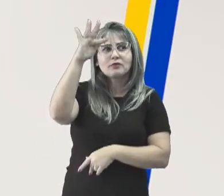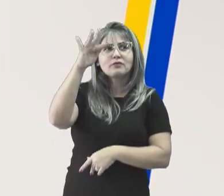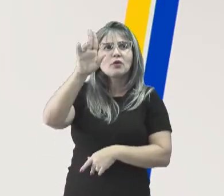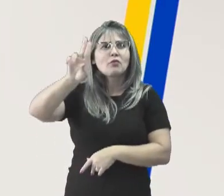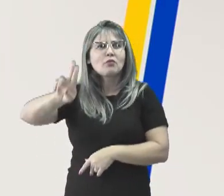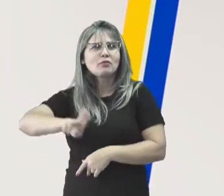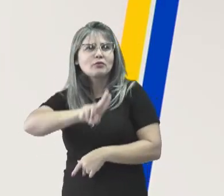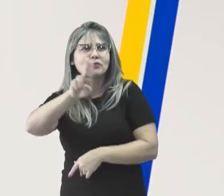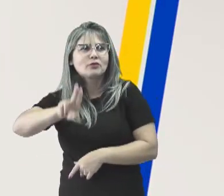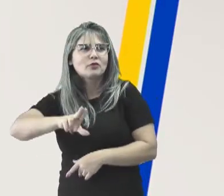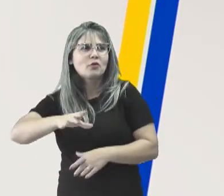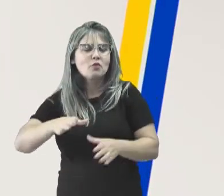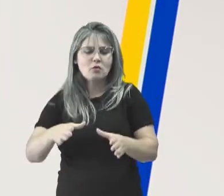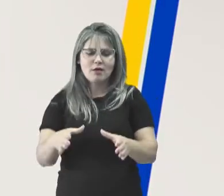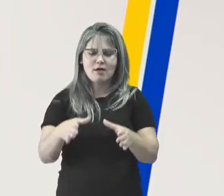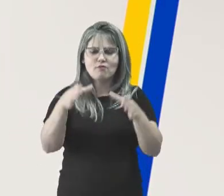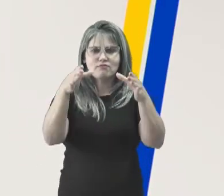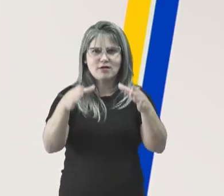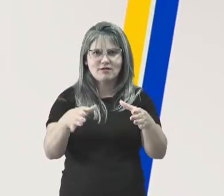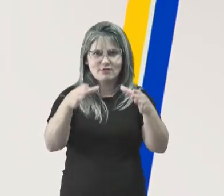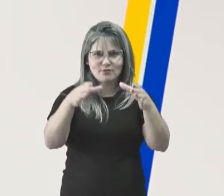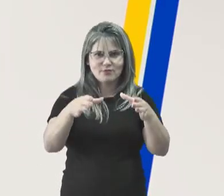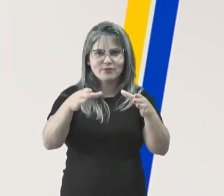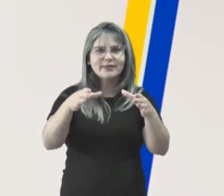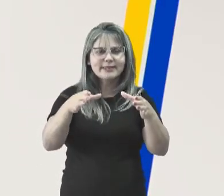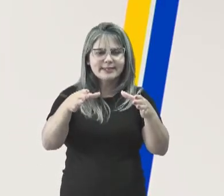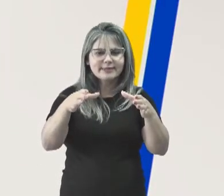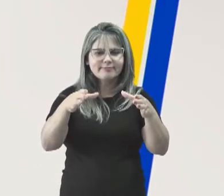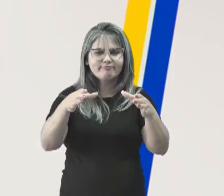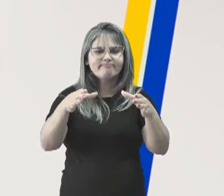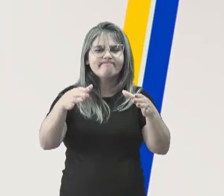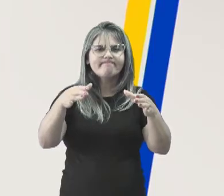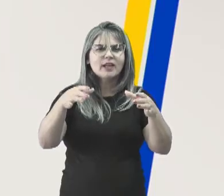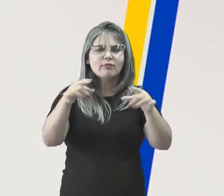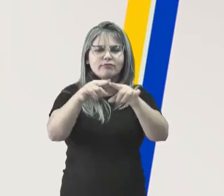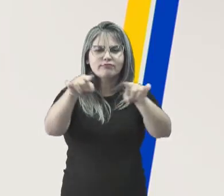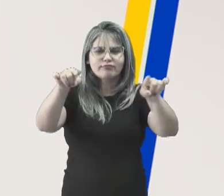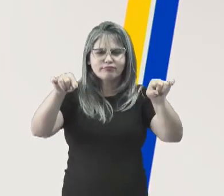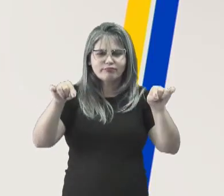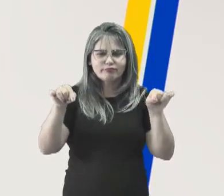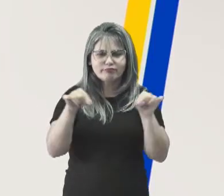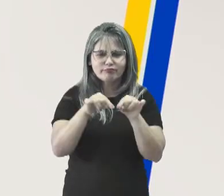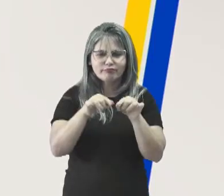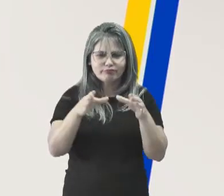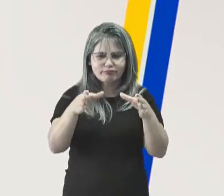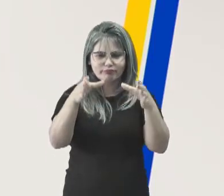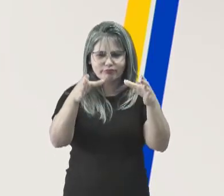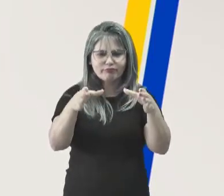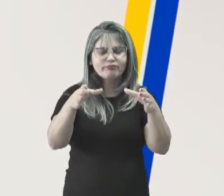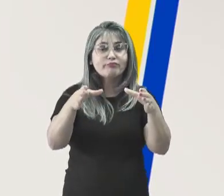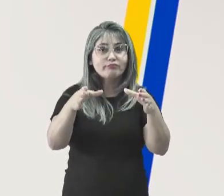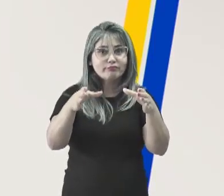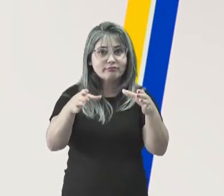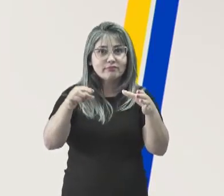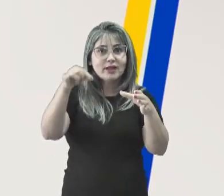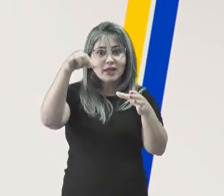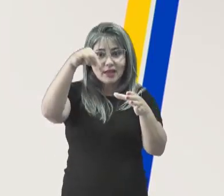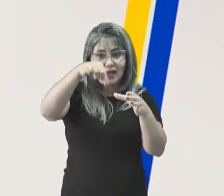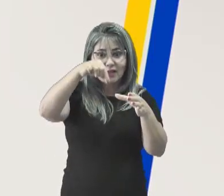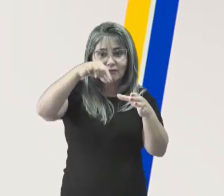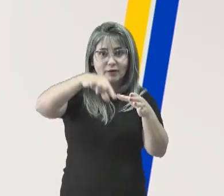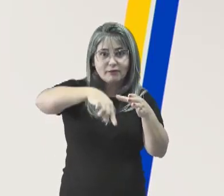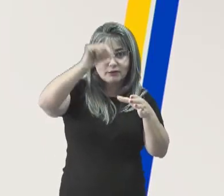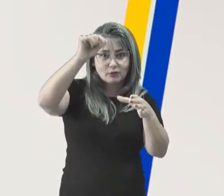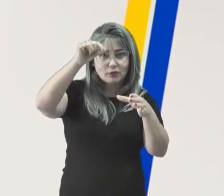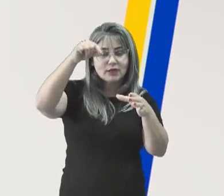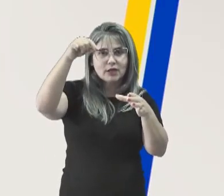de um prisma reto de base retangular. Como é? Prisma reto de base